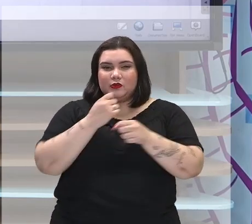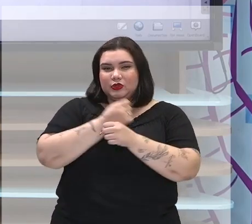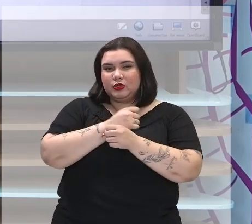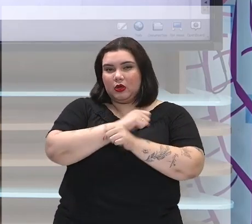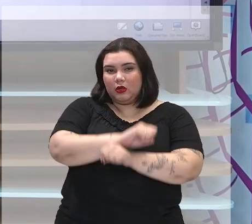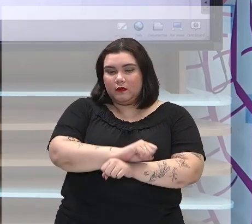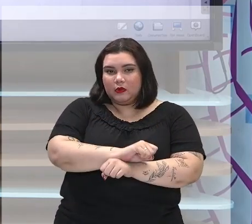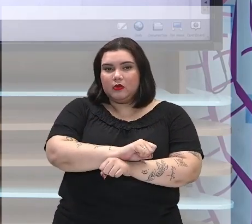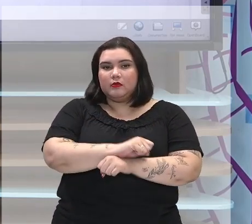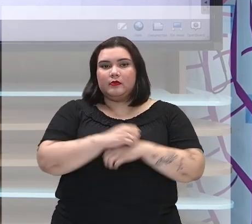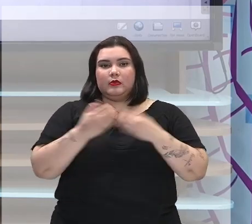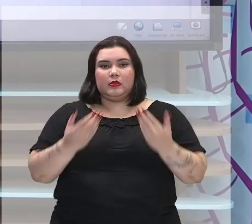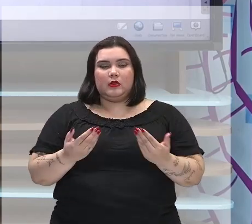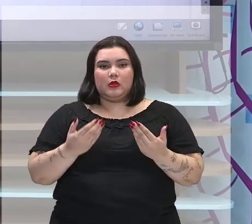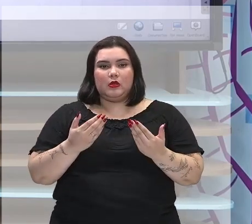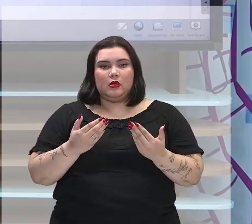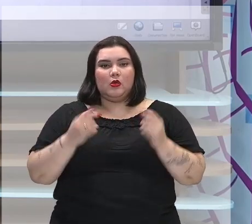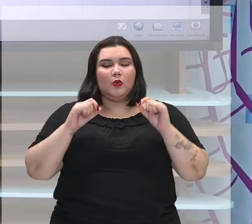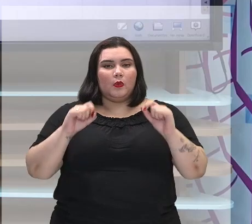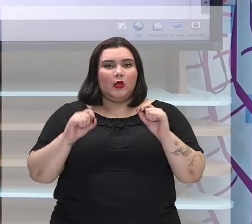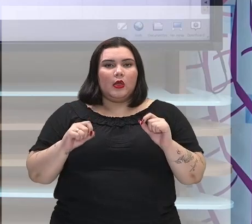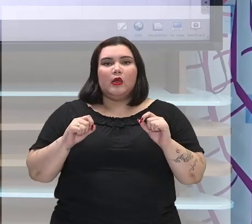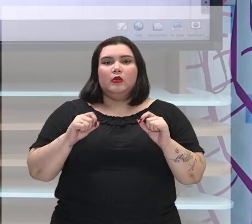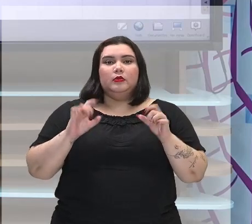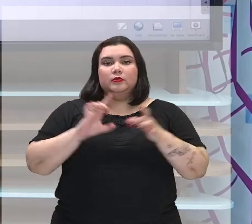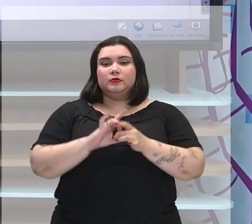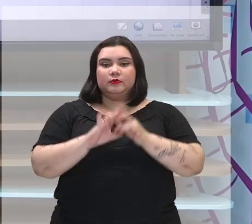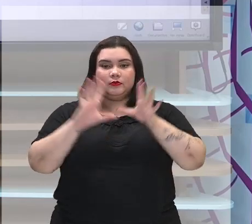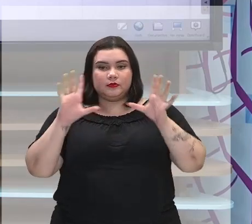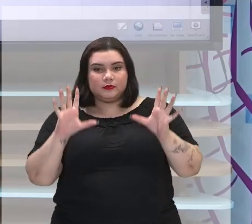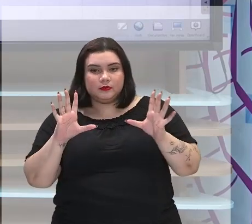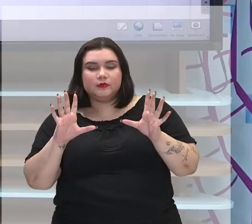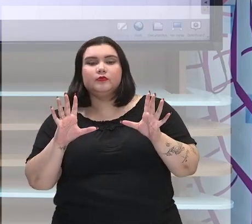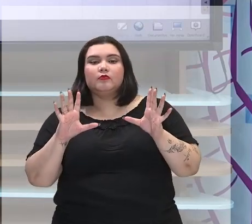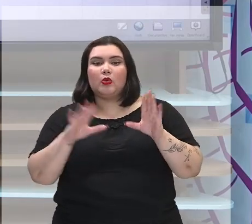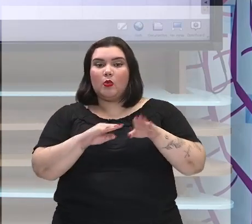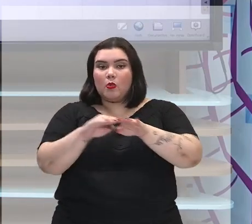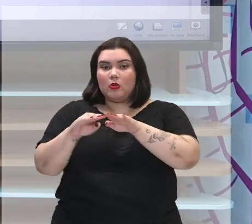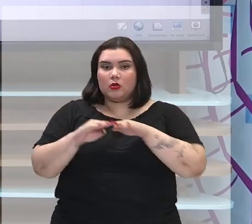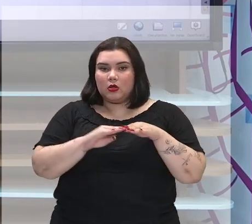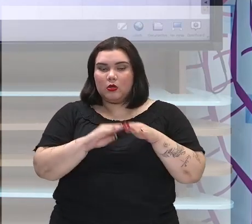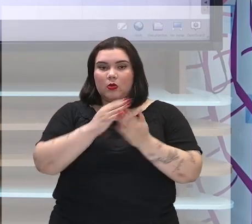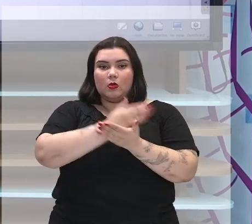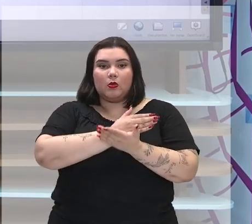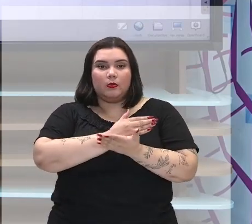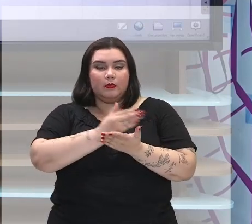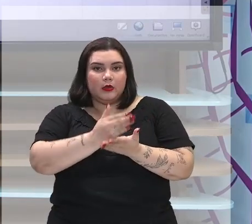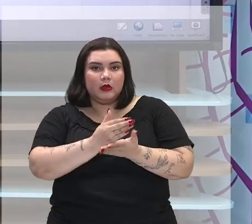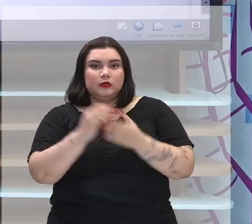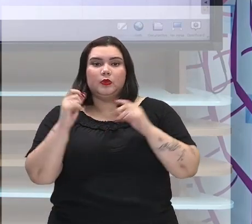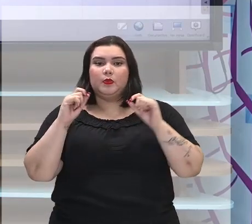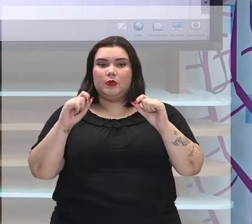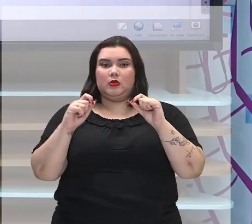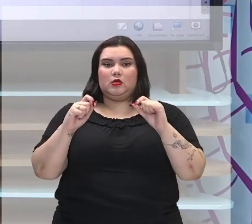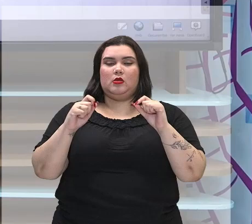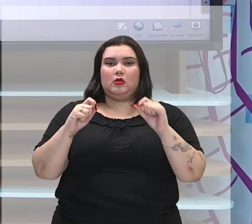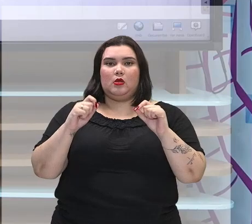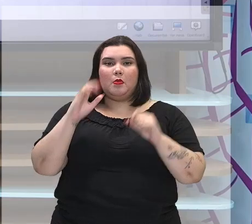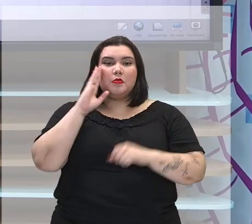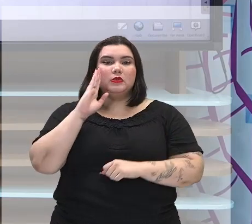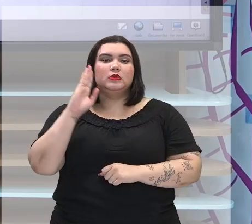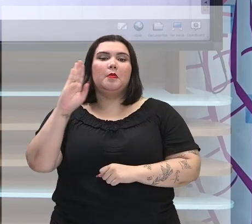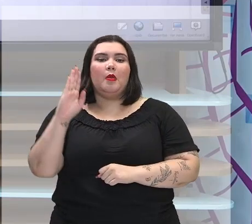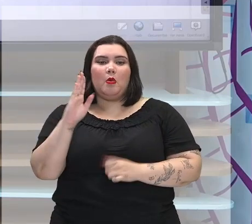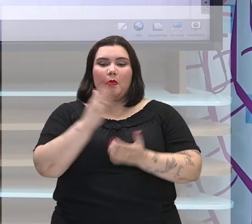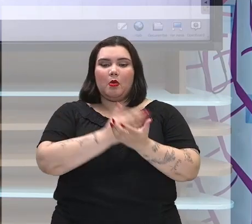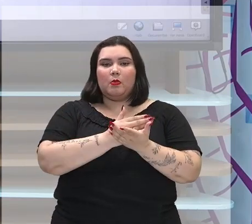que esses ideais de liberdade, igualdade vão, né, vão ser a força motriz